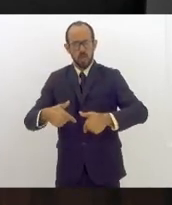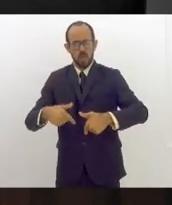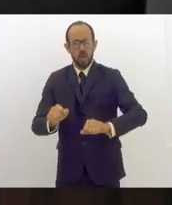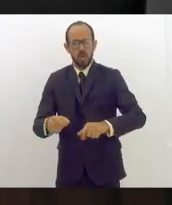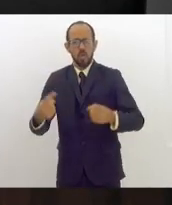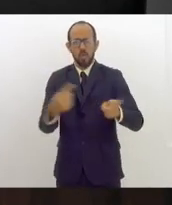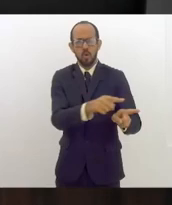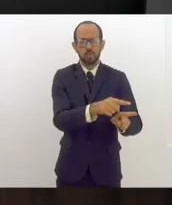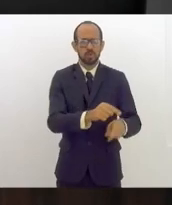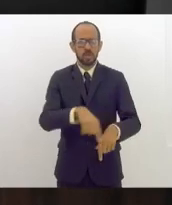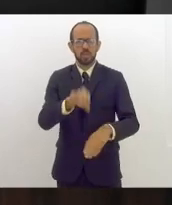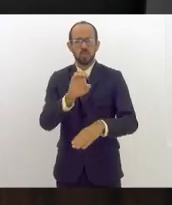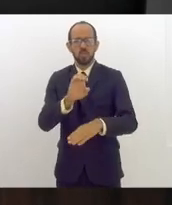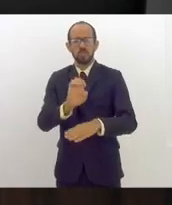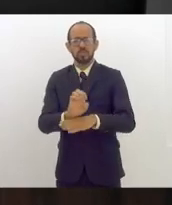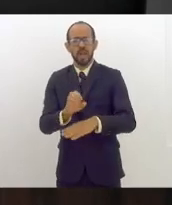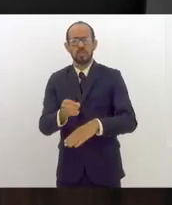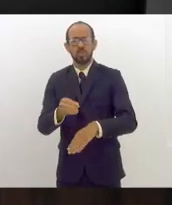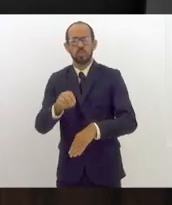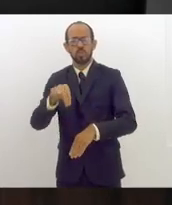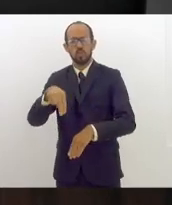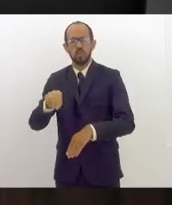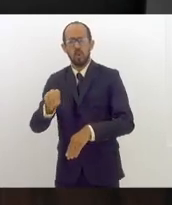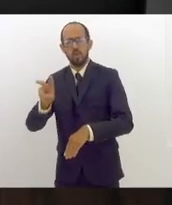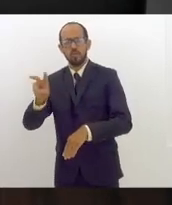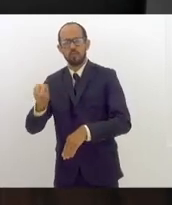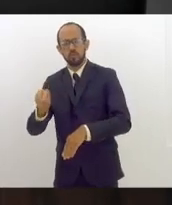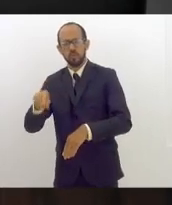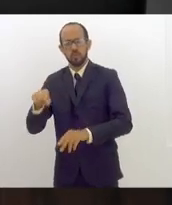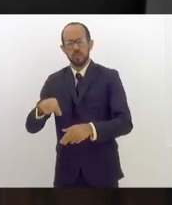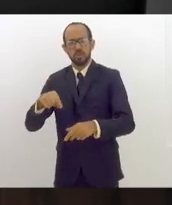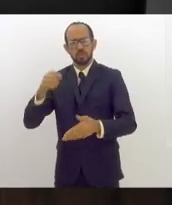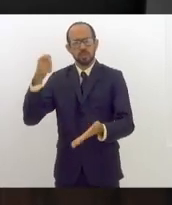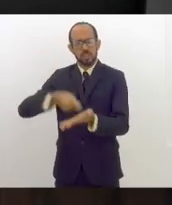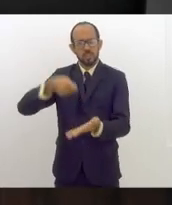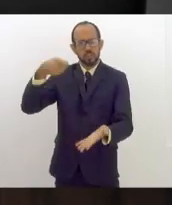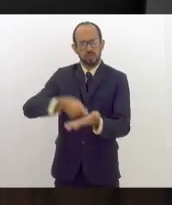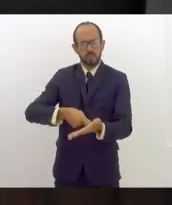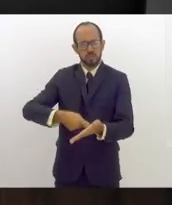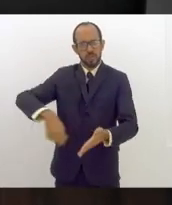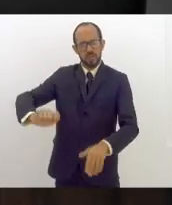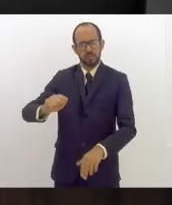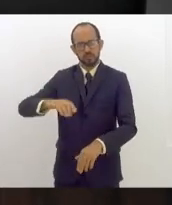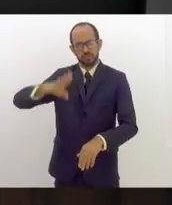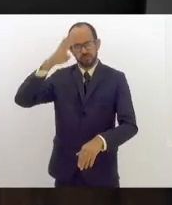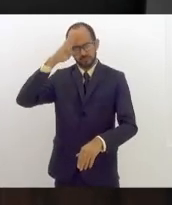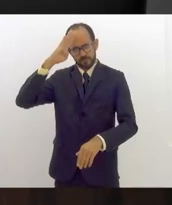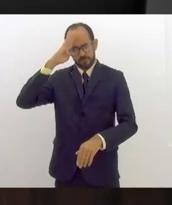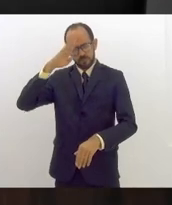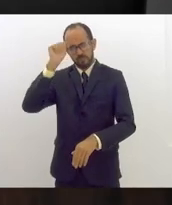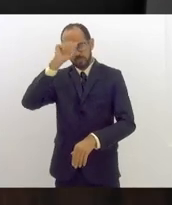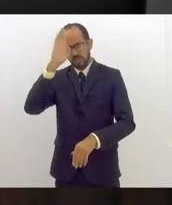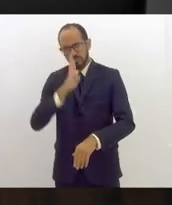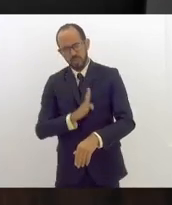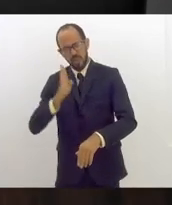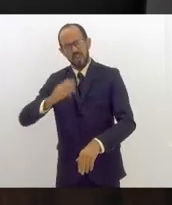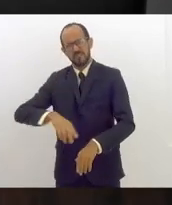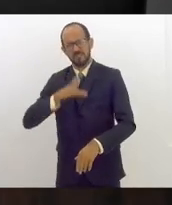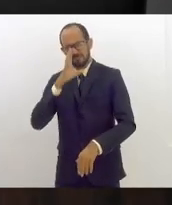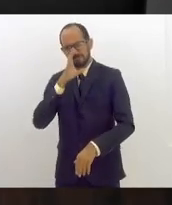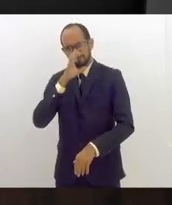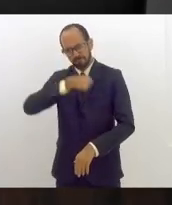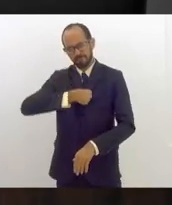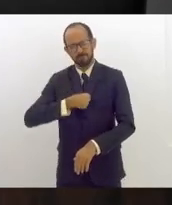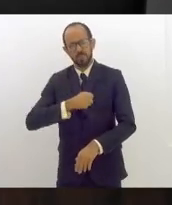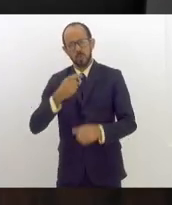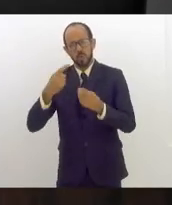1937 durante a ditadura Cívico Militar Brasileira foi uma das mais vigorosas Vozes da Resistência institucional